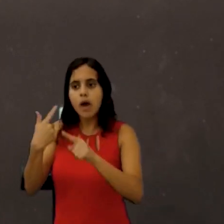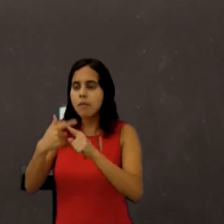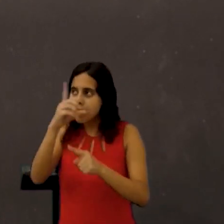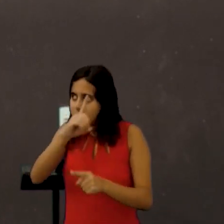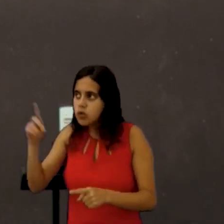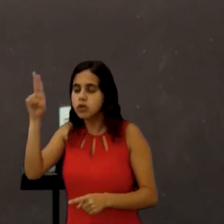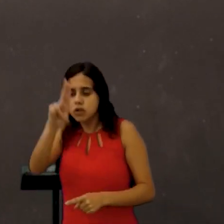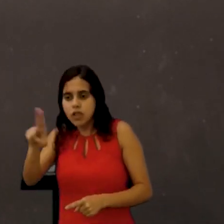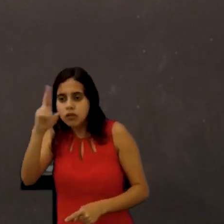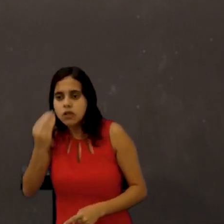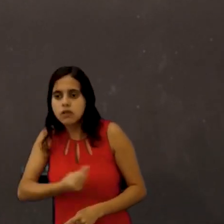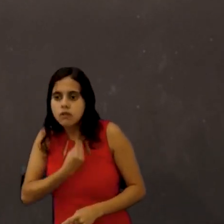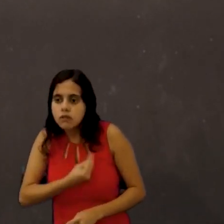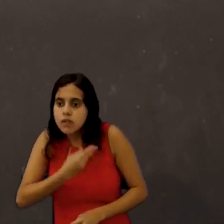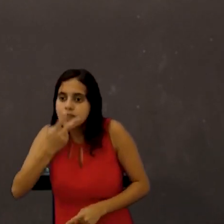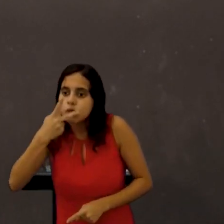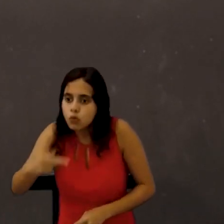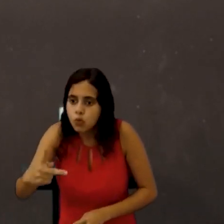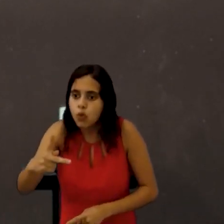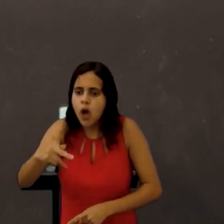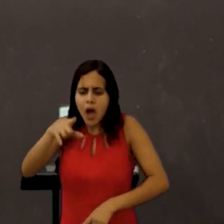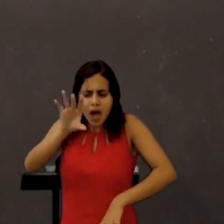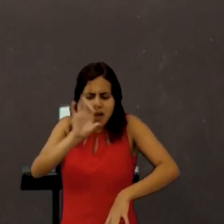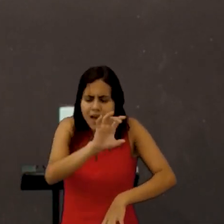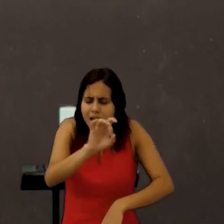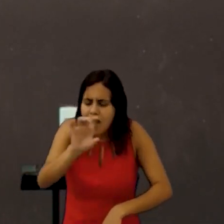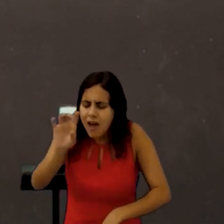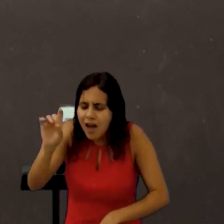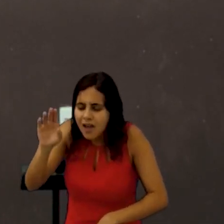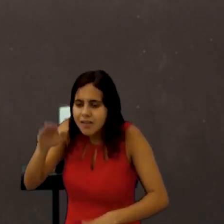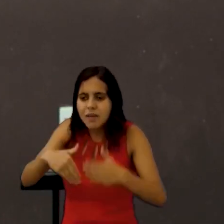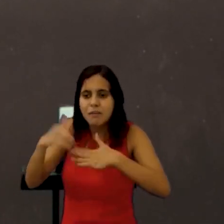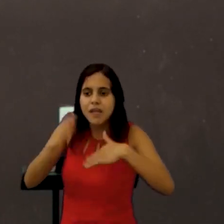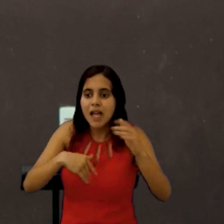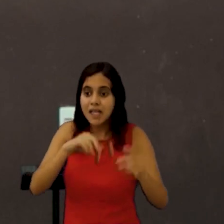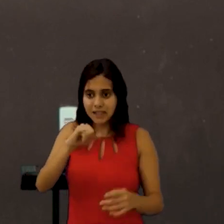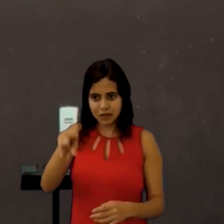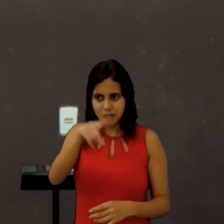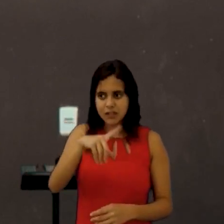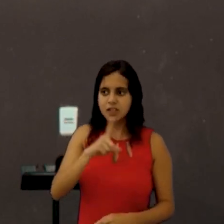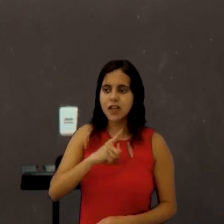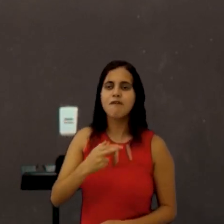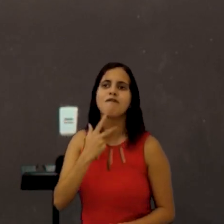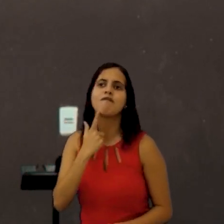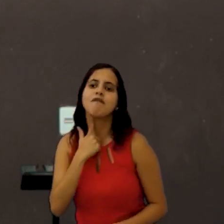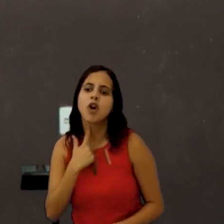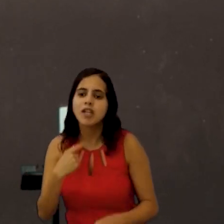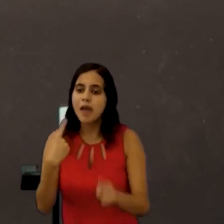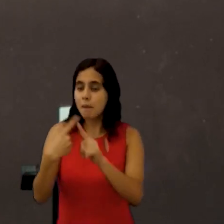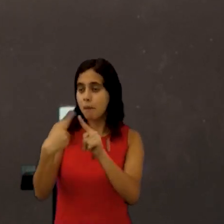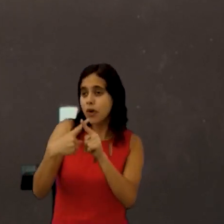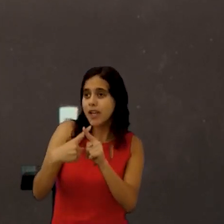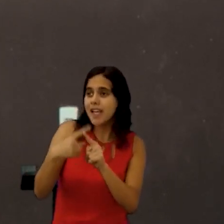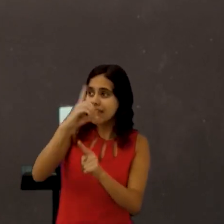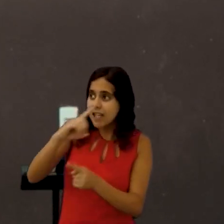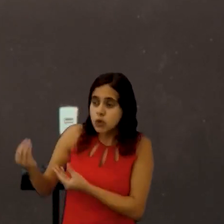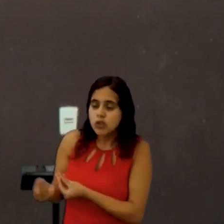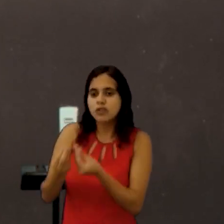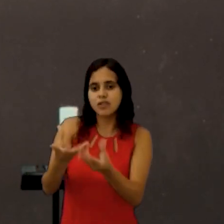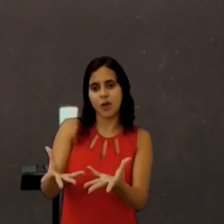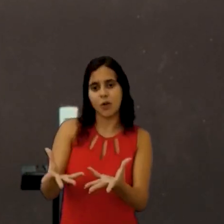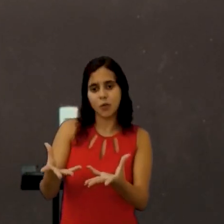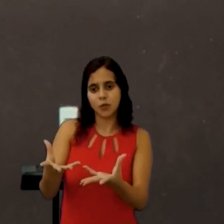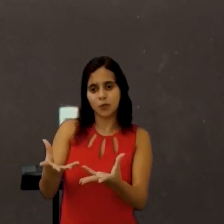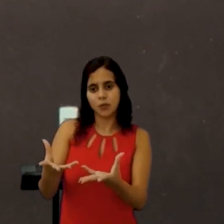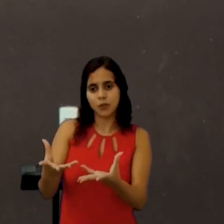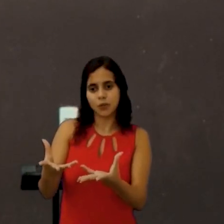profissão, sua vida, sua respiração, suas habilidades. Se Deus te deu uma voz, é porque Ele quer usar ela. Se Deus te deu força, Ele quer usar essa força. O